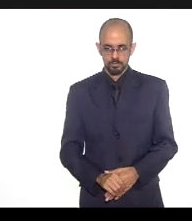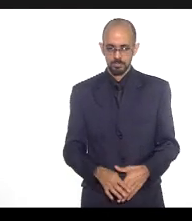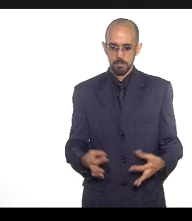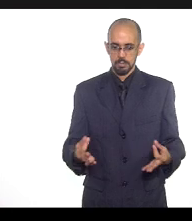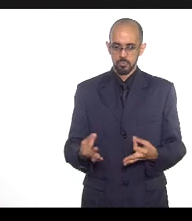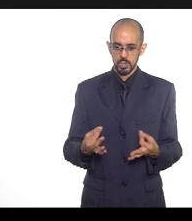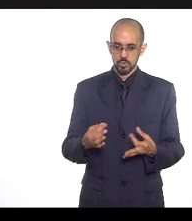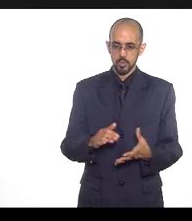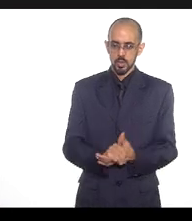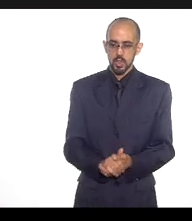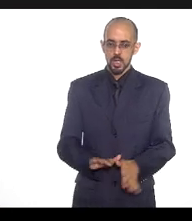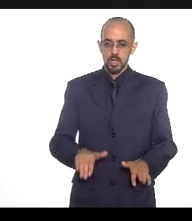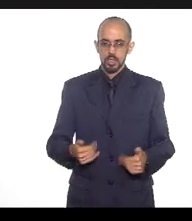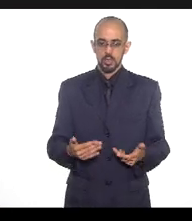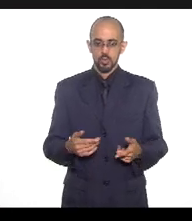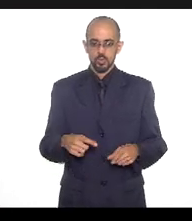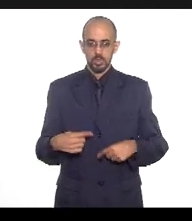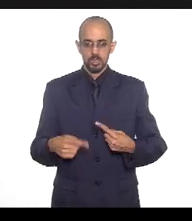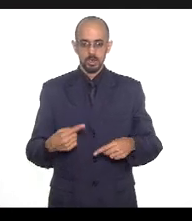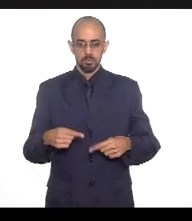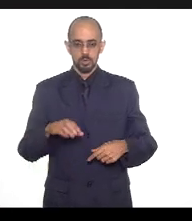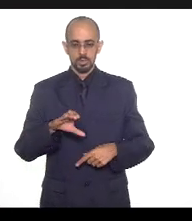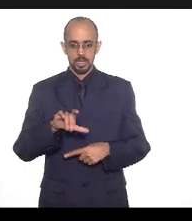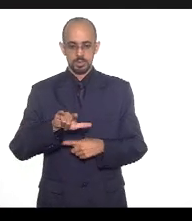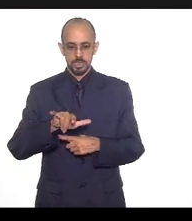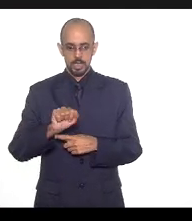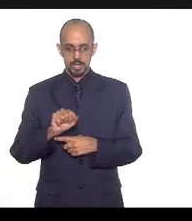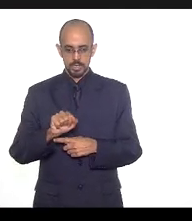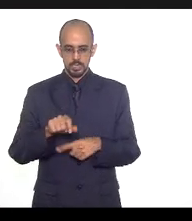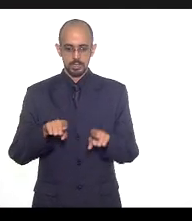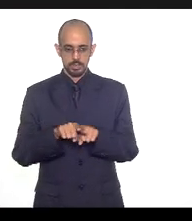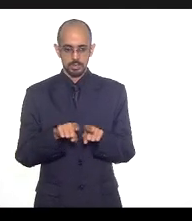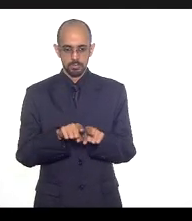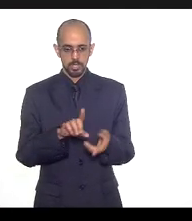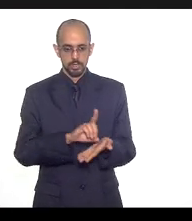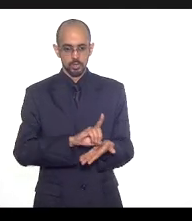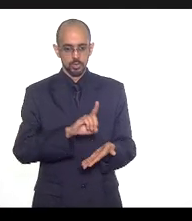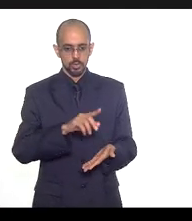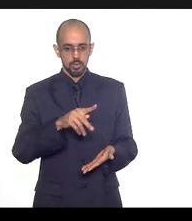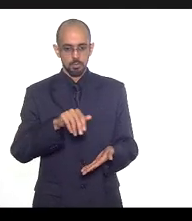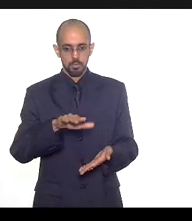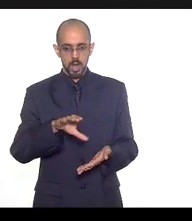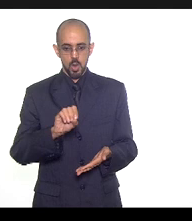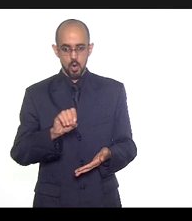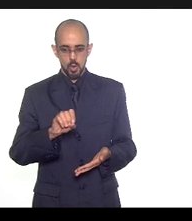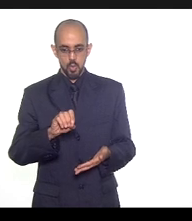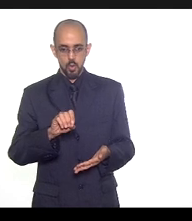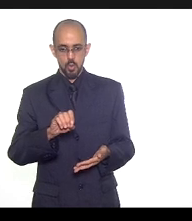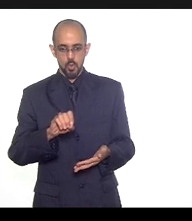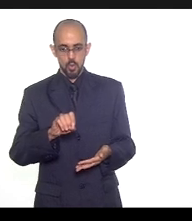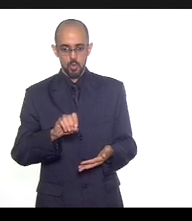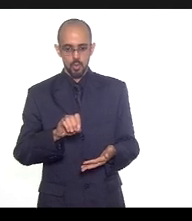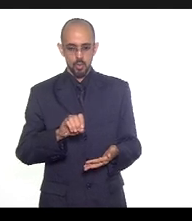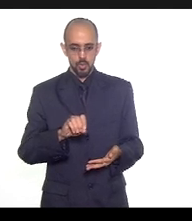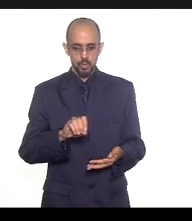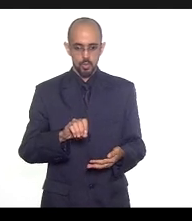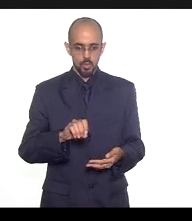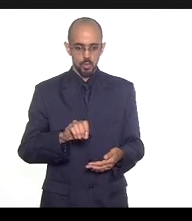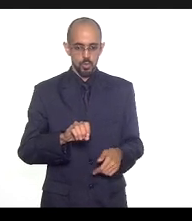Perfeitamente. Então, depois da deputada Célia, o doutor Paulo Henrique, por favor. Deputada Célia, por